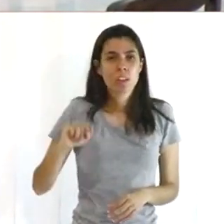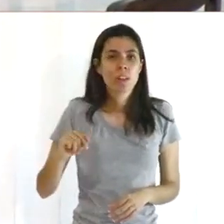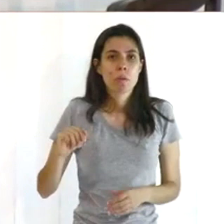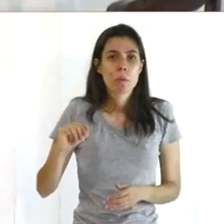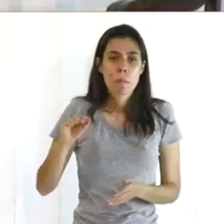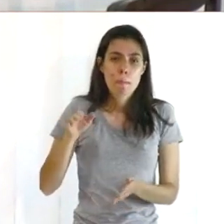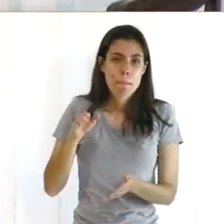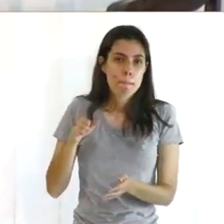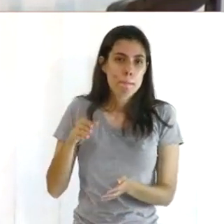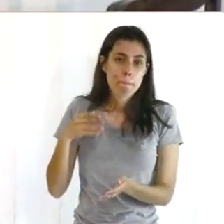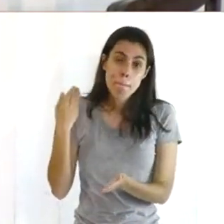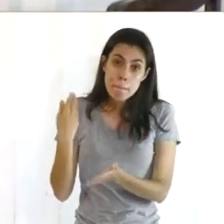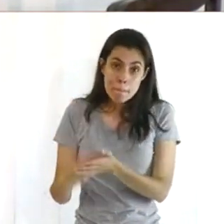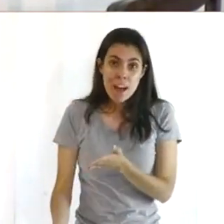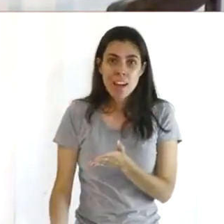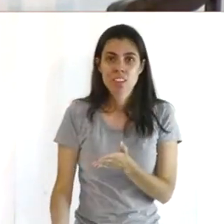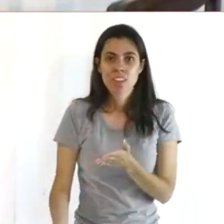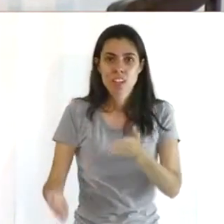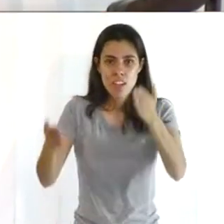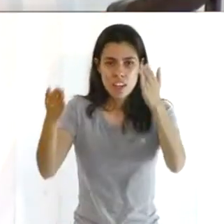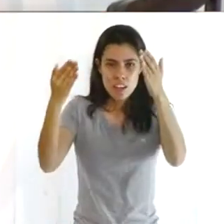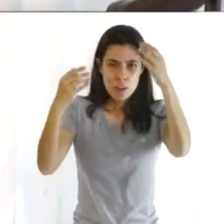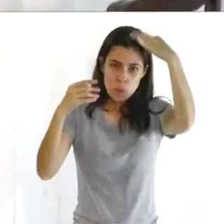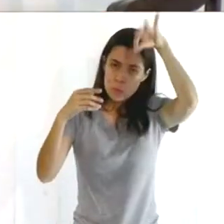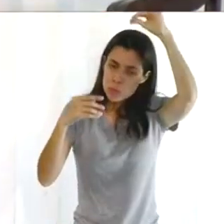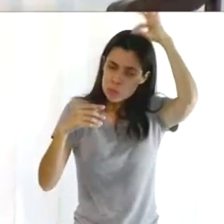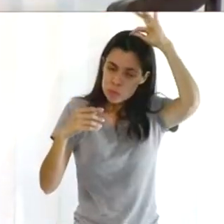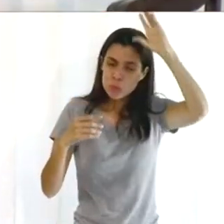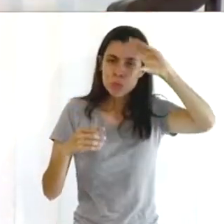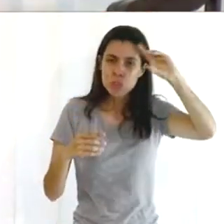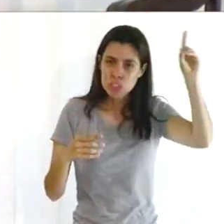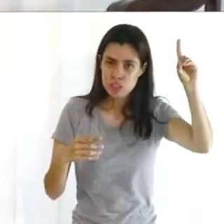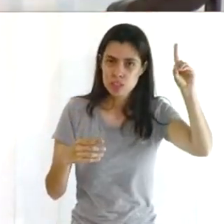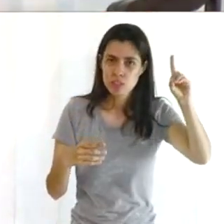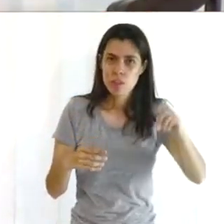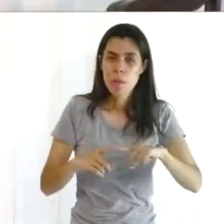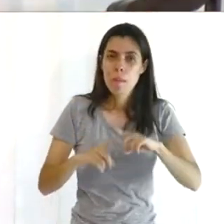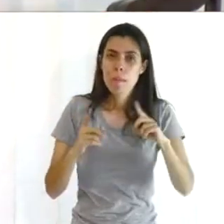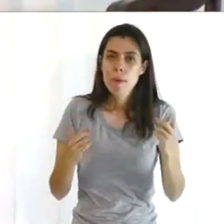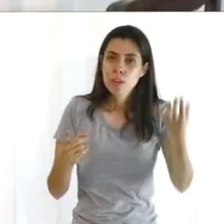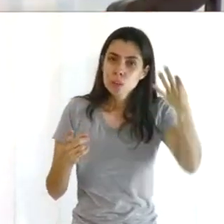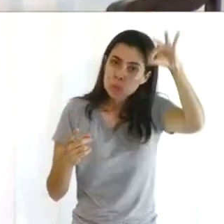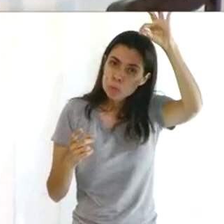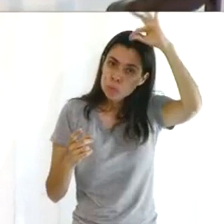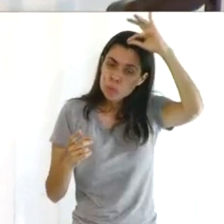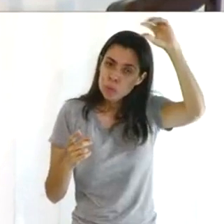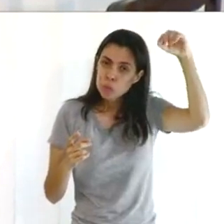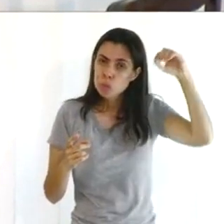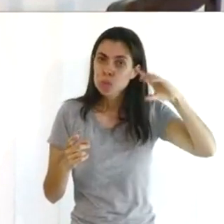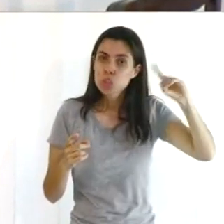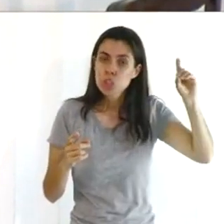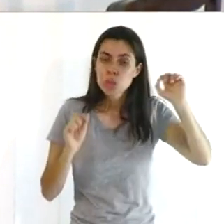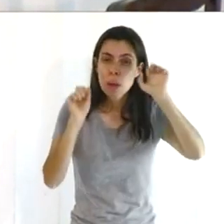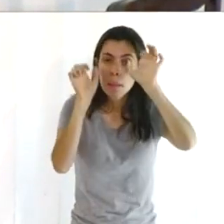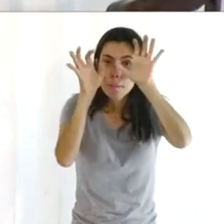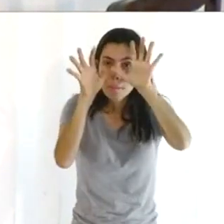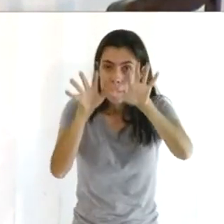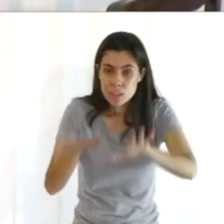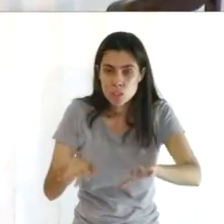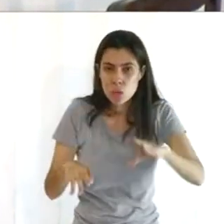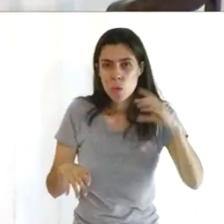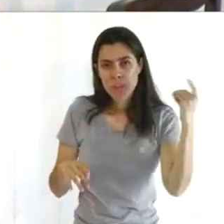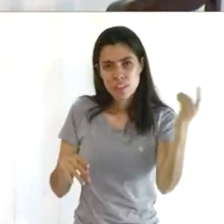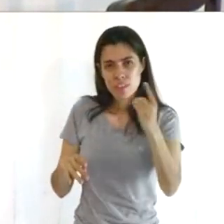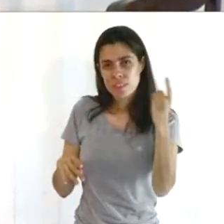de vez o trono de Israel, mas quando ele enfrenta já o gigante Golias, perante Deus, ele já é rei. Davi